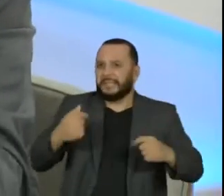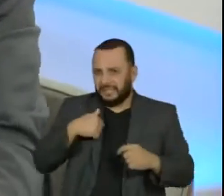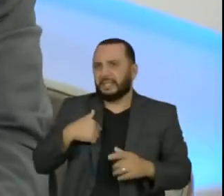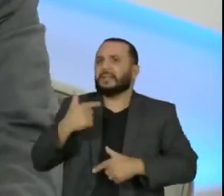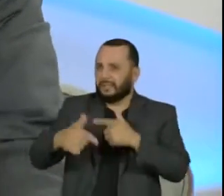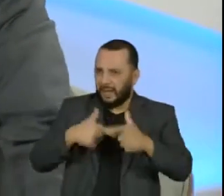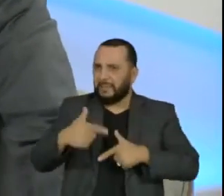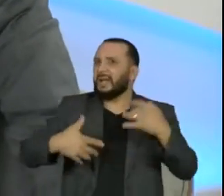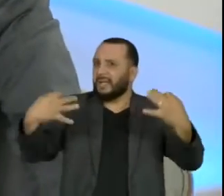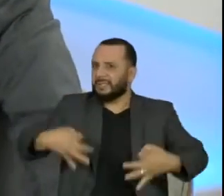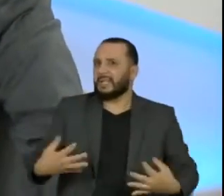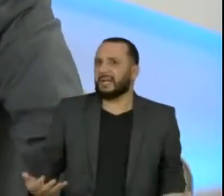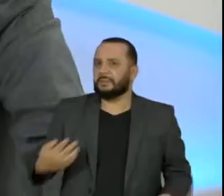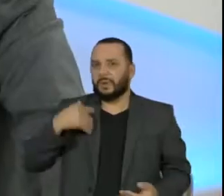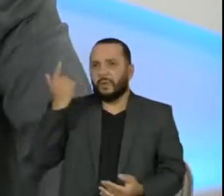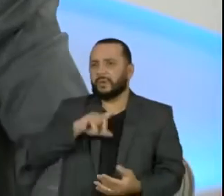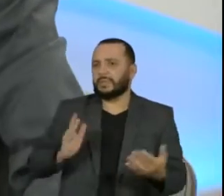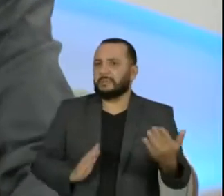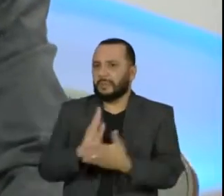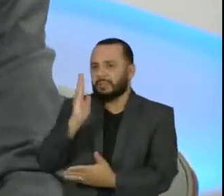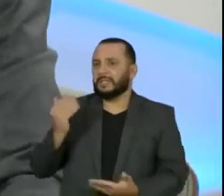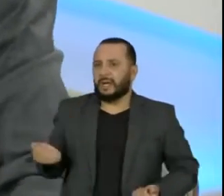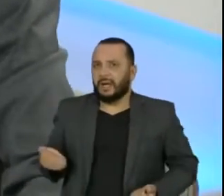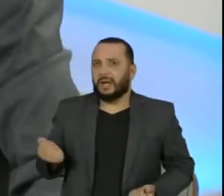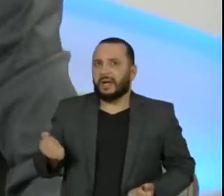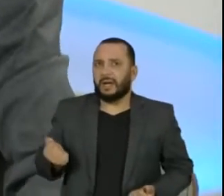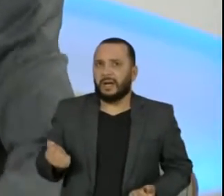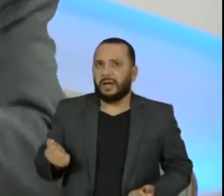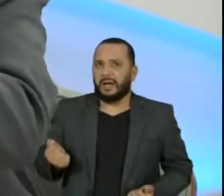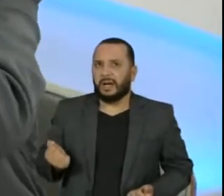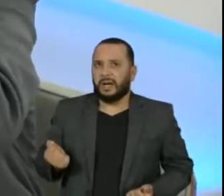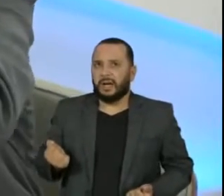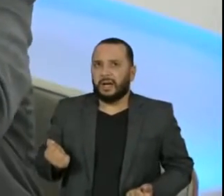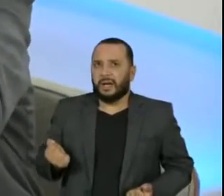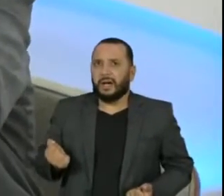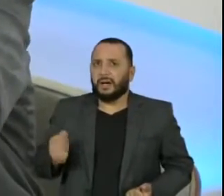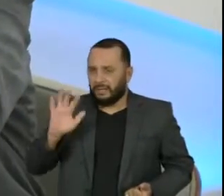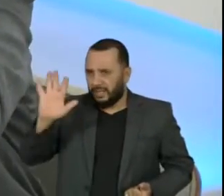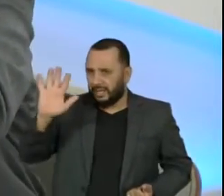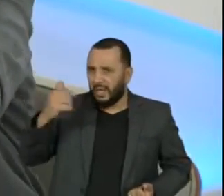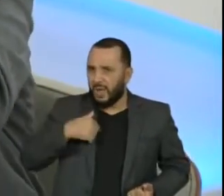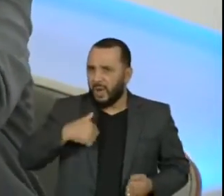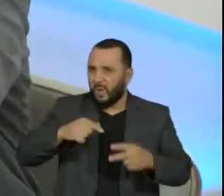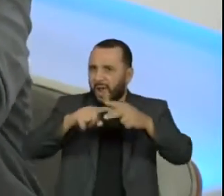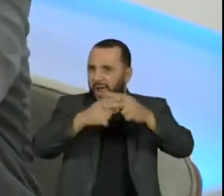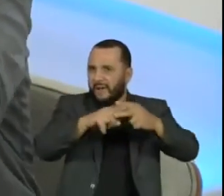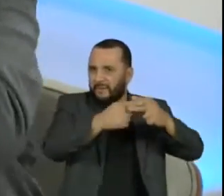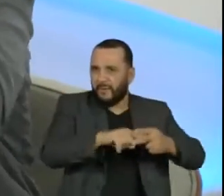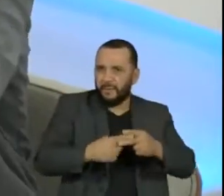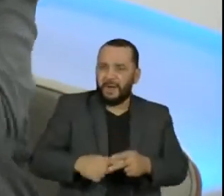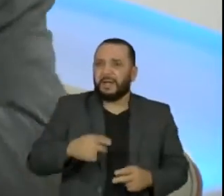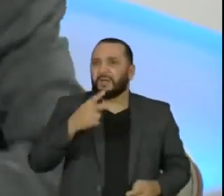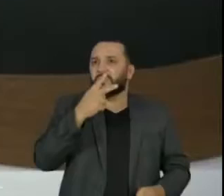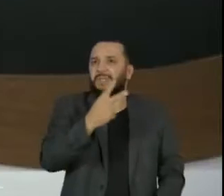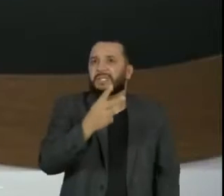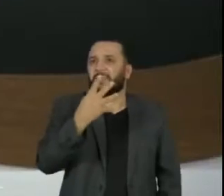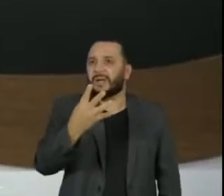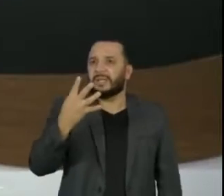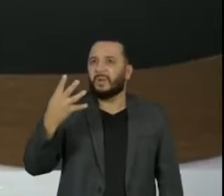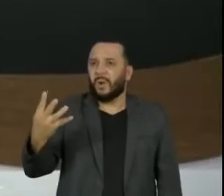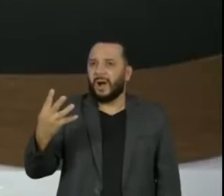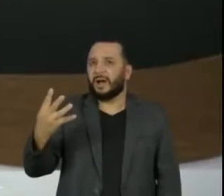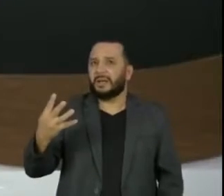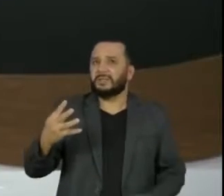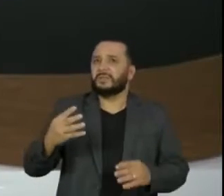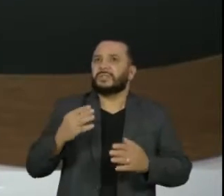a população para você ser eleito. O senhor não acha Acho que a Carol queria falar. Eu reformei 244 creches na cidade de Belo